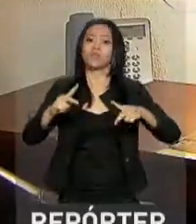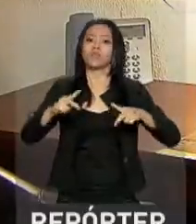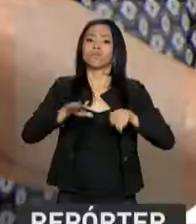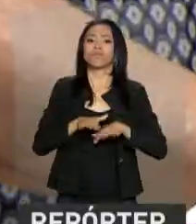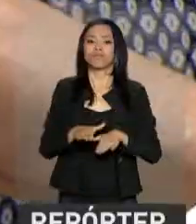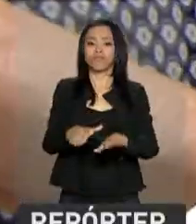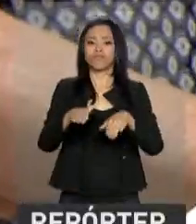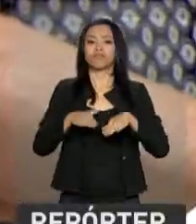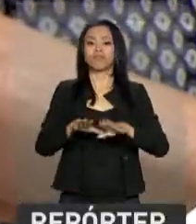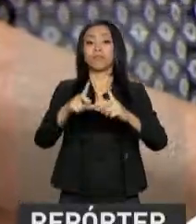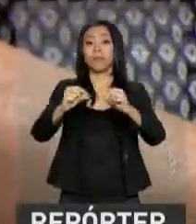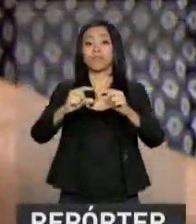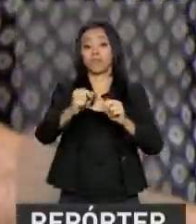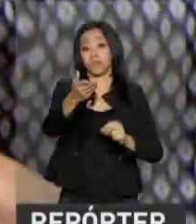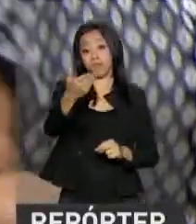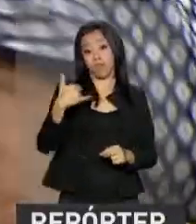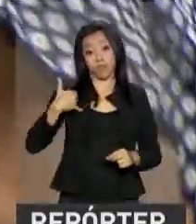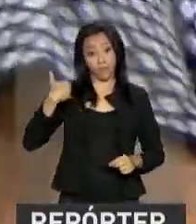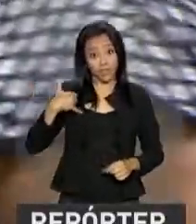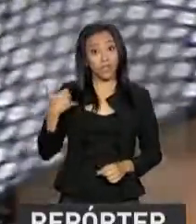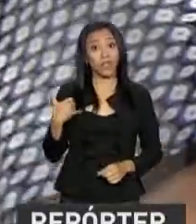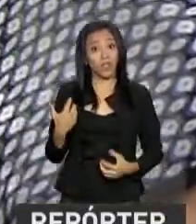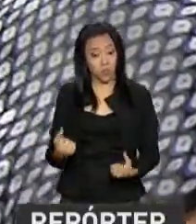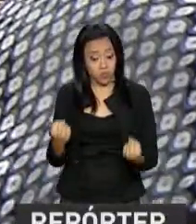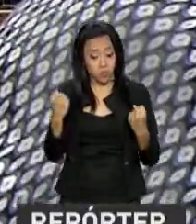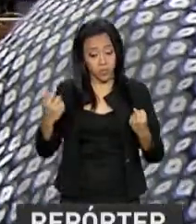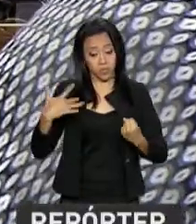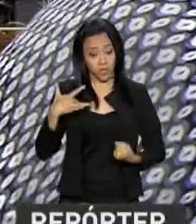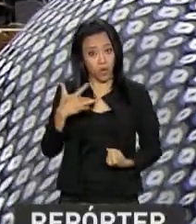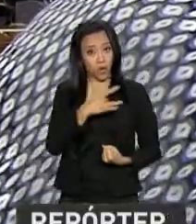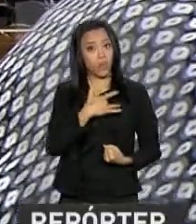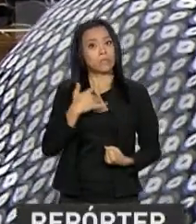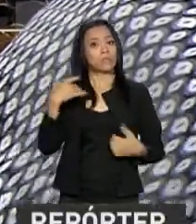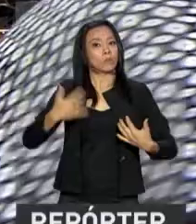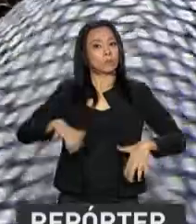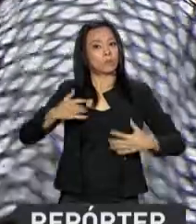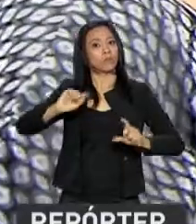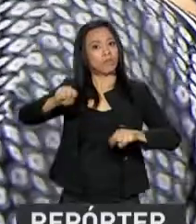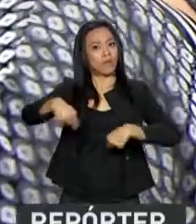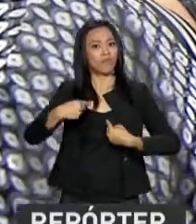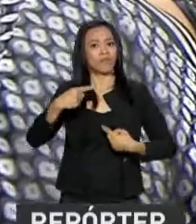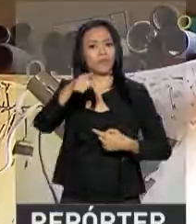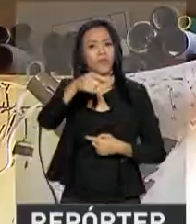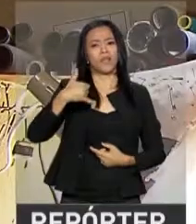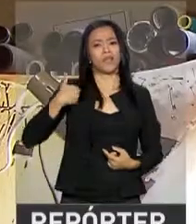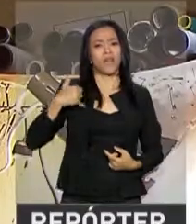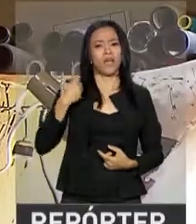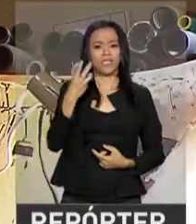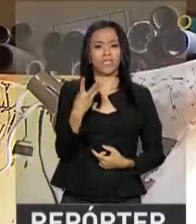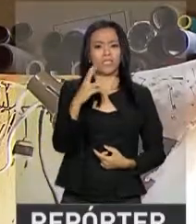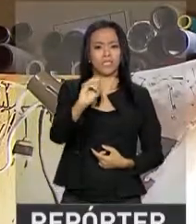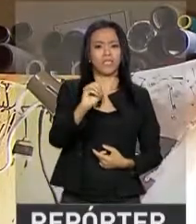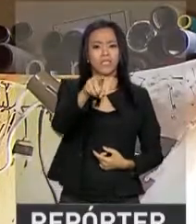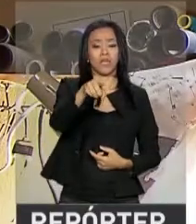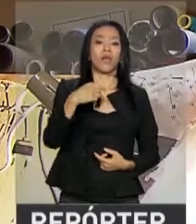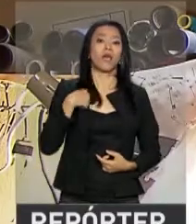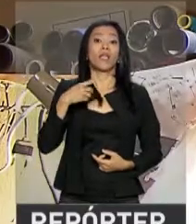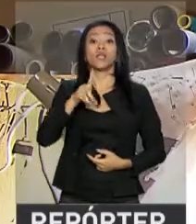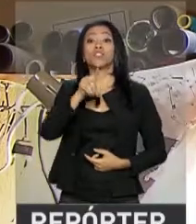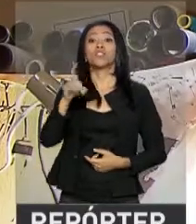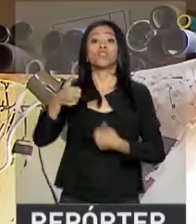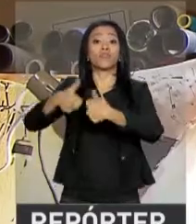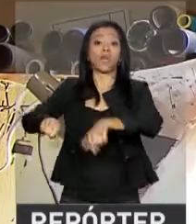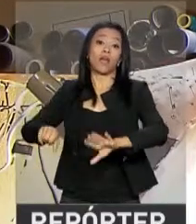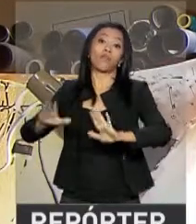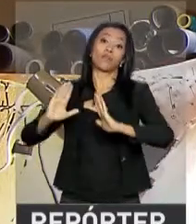brasília mas chegar a essa idade com todo o rigor foi um desafio por volta dos 30 anos ela conta que passava o dia mais no